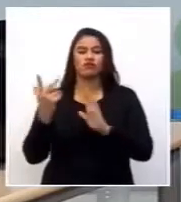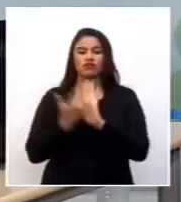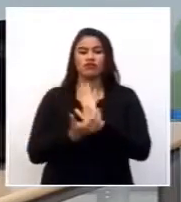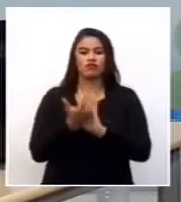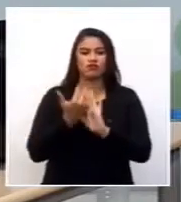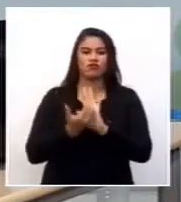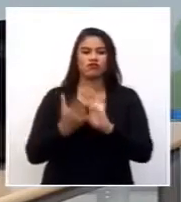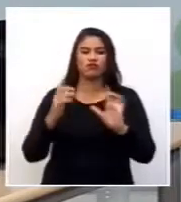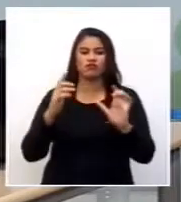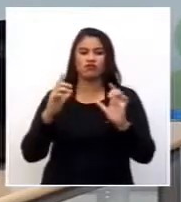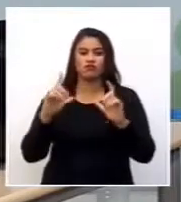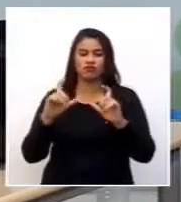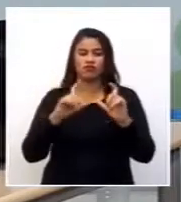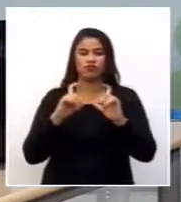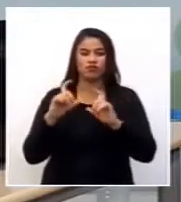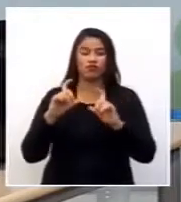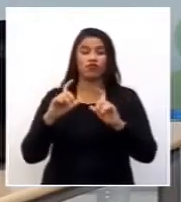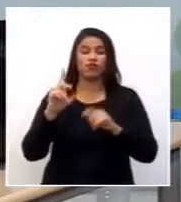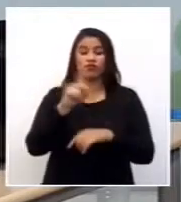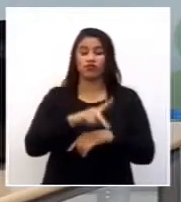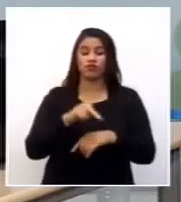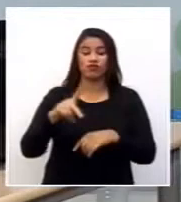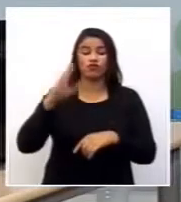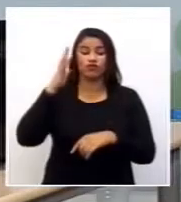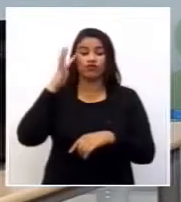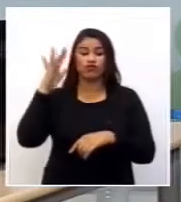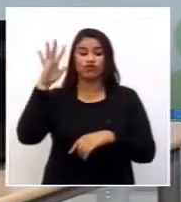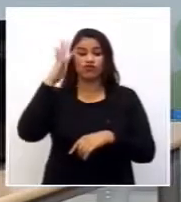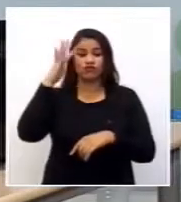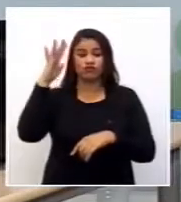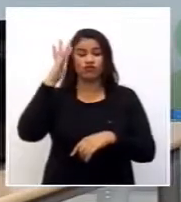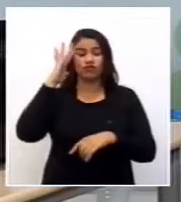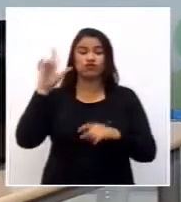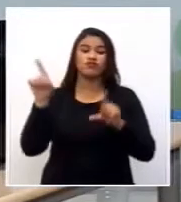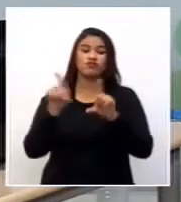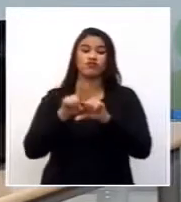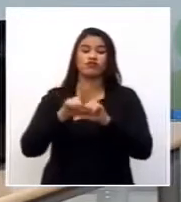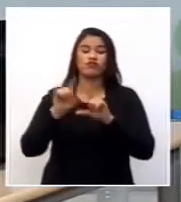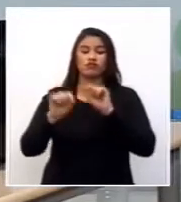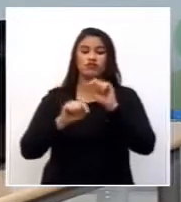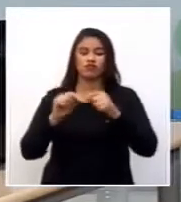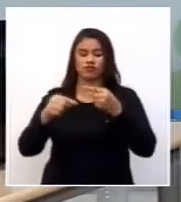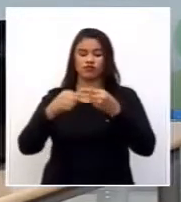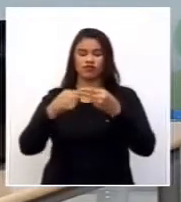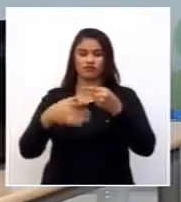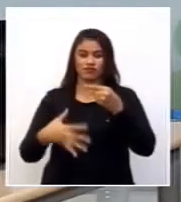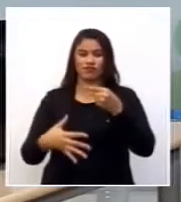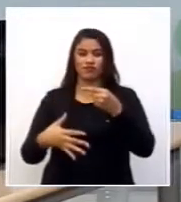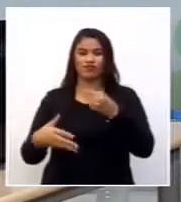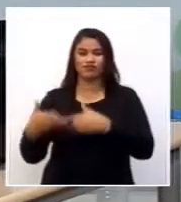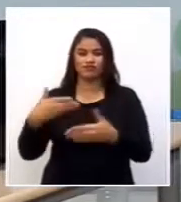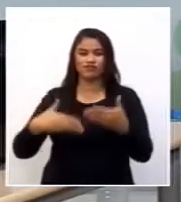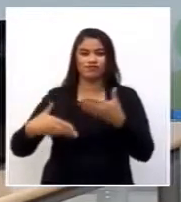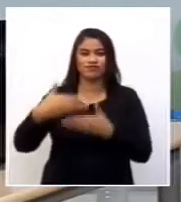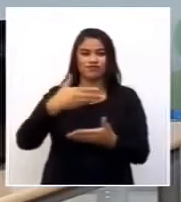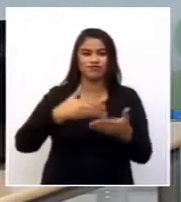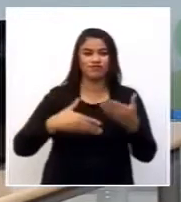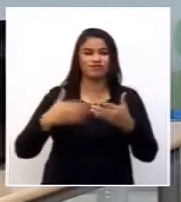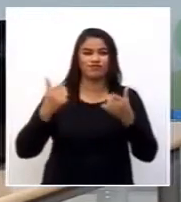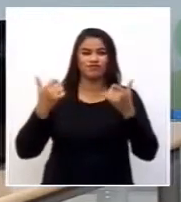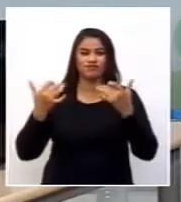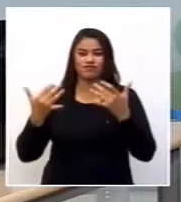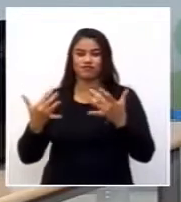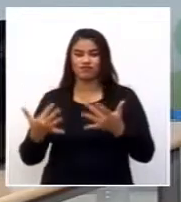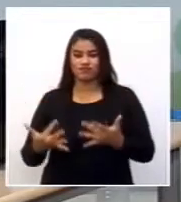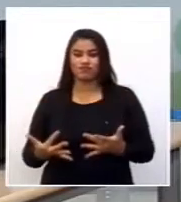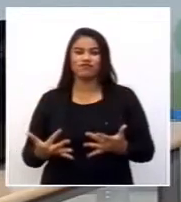os professores irão fazer diante, gostaria também que os professores participassem no nosso chat, né? E aí discorremos algumas